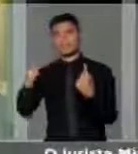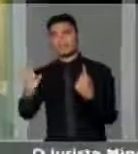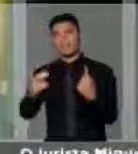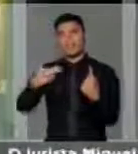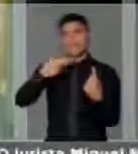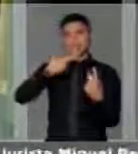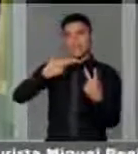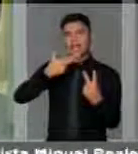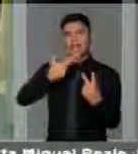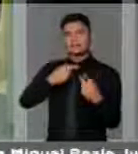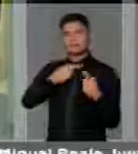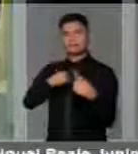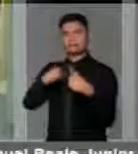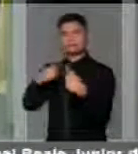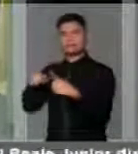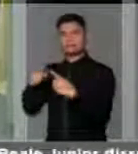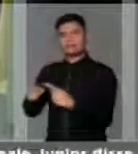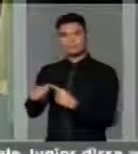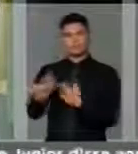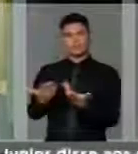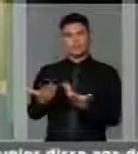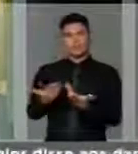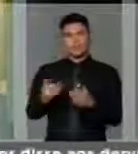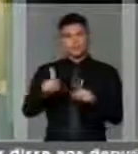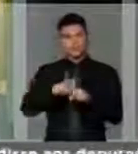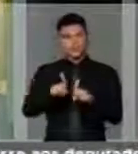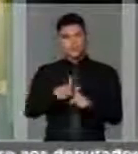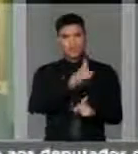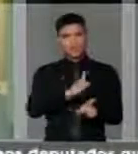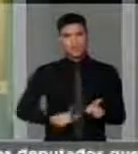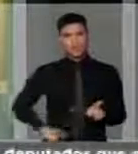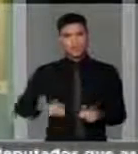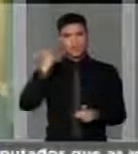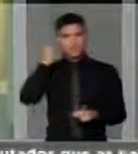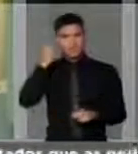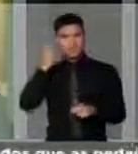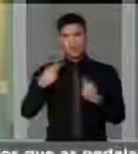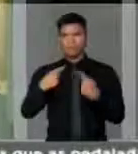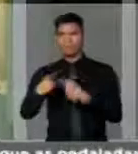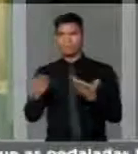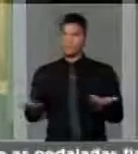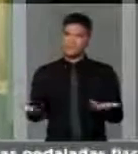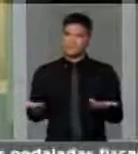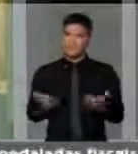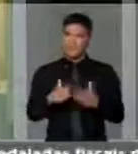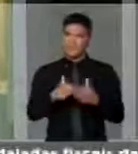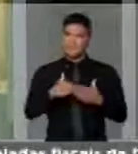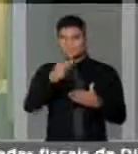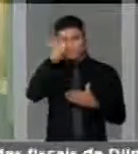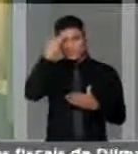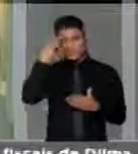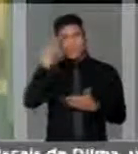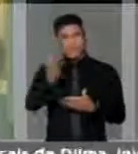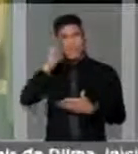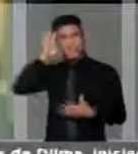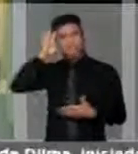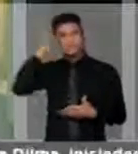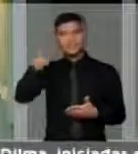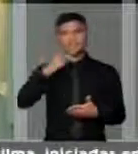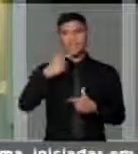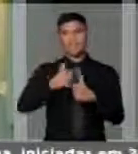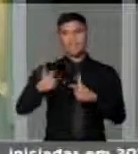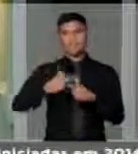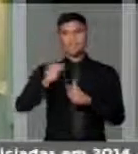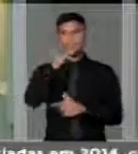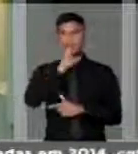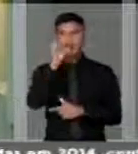atual governador de São Paulo, Geraldo Alckmin. O povo não quer saber disso, o povo quer saber de solução, quer ter de volta o seu